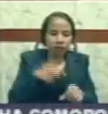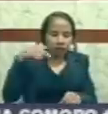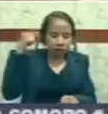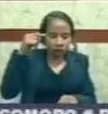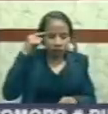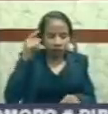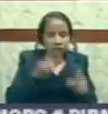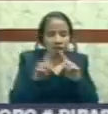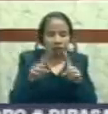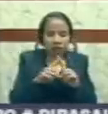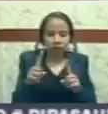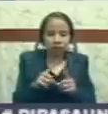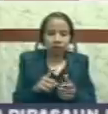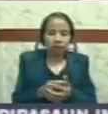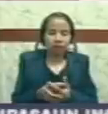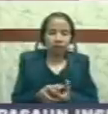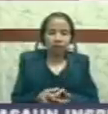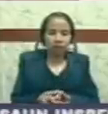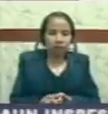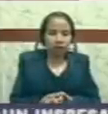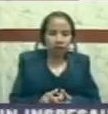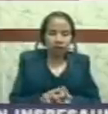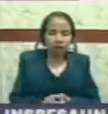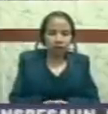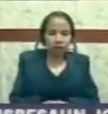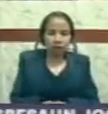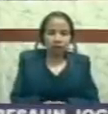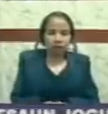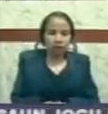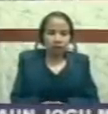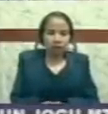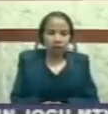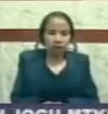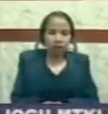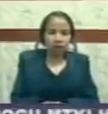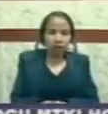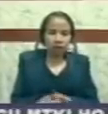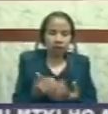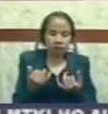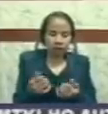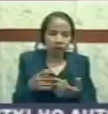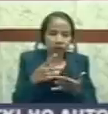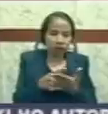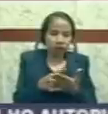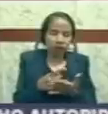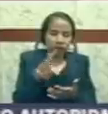a tu pronuncia para... Sim. Ouvi de proposta rua